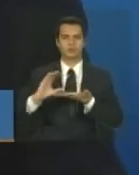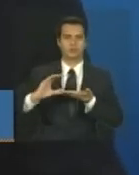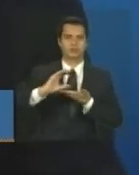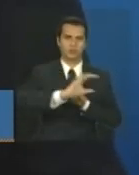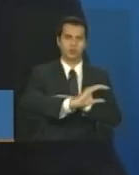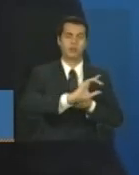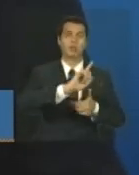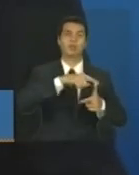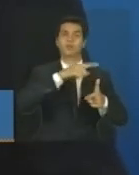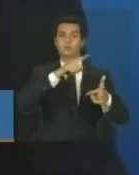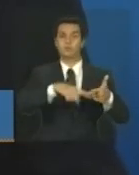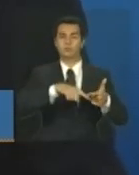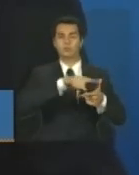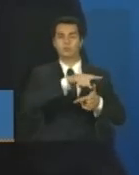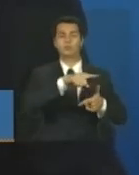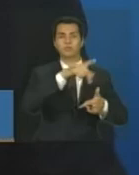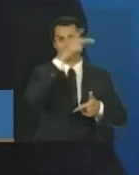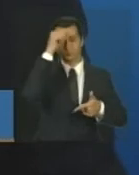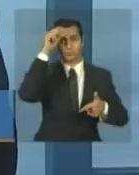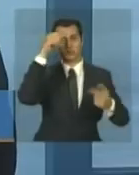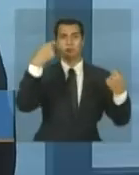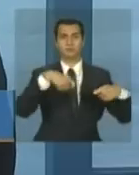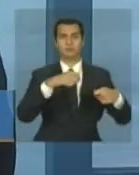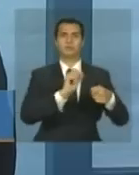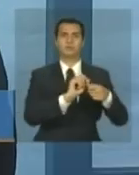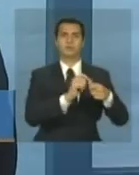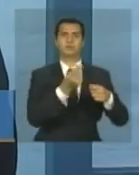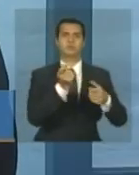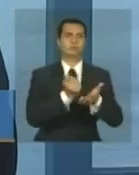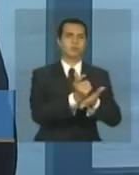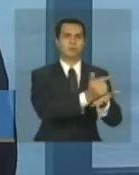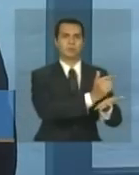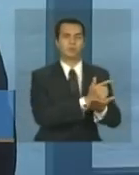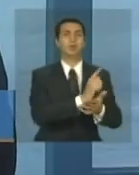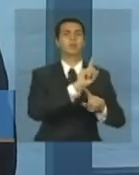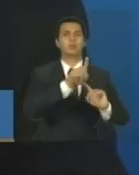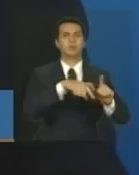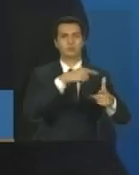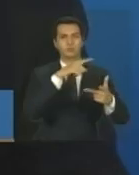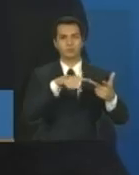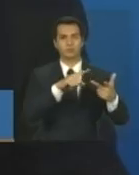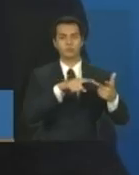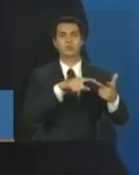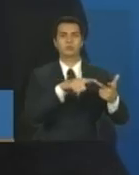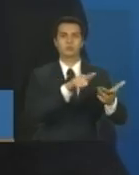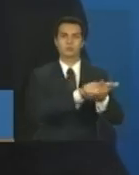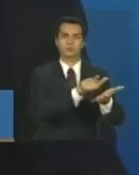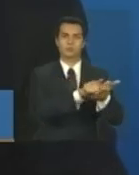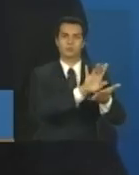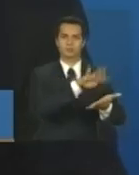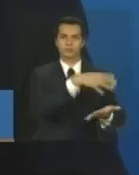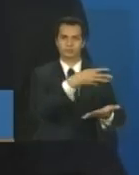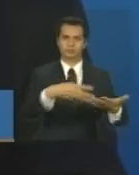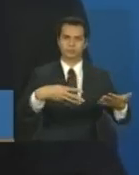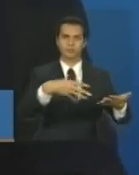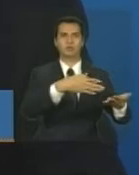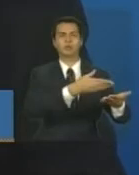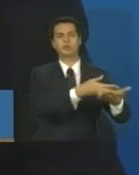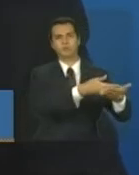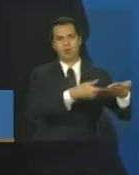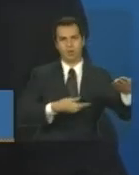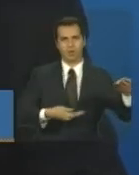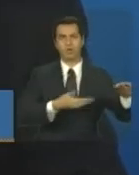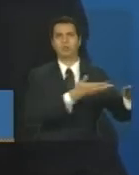recurso para o município ou município executa o recurso e depois manda uma prestação de conta para o ministério